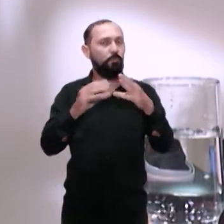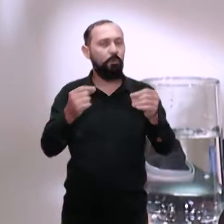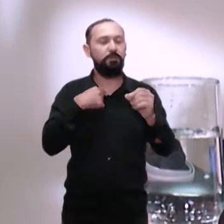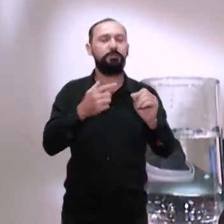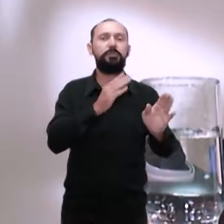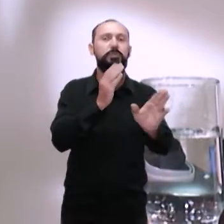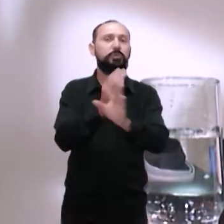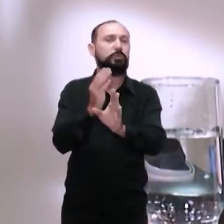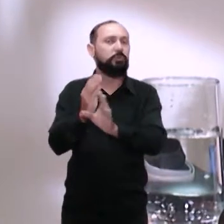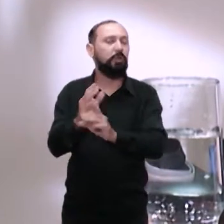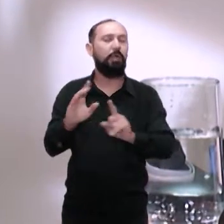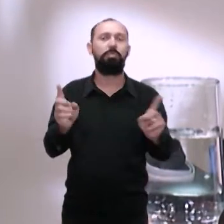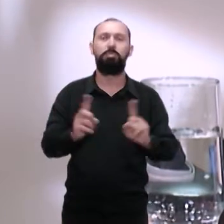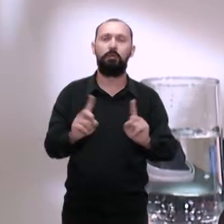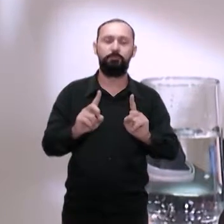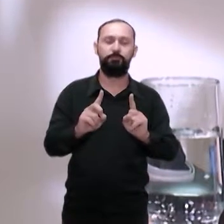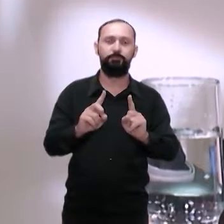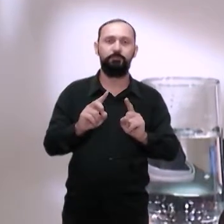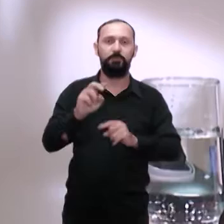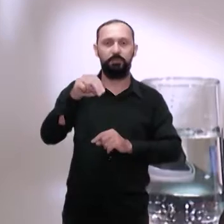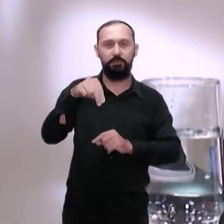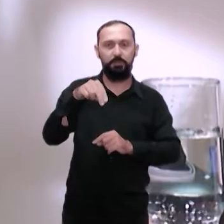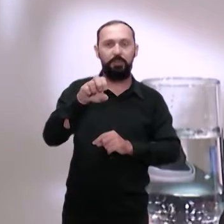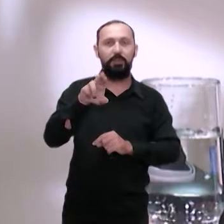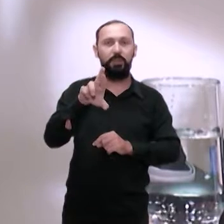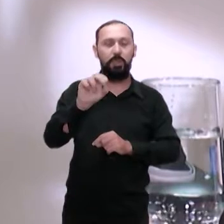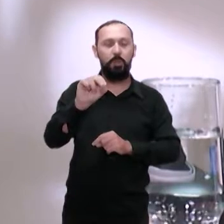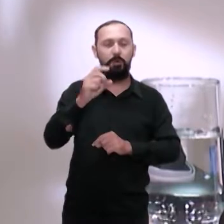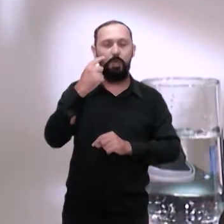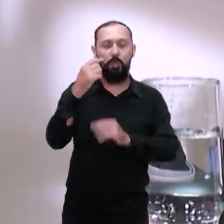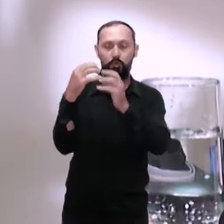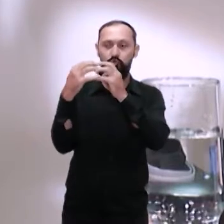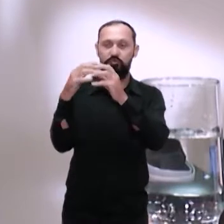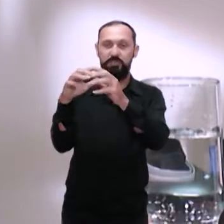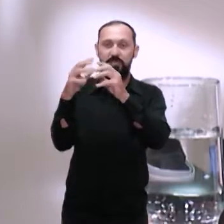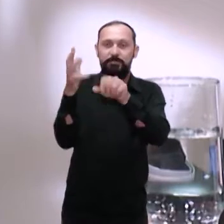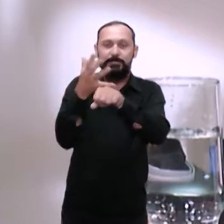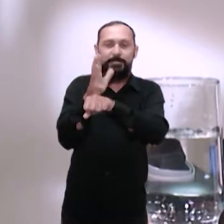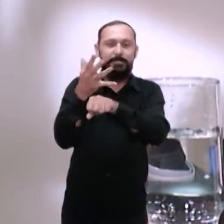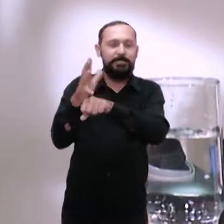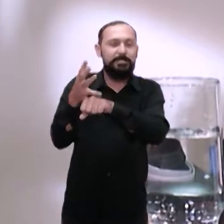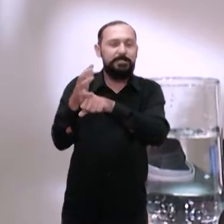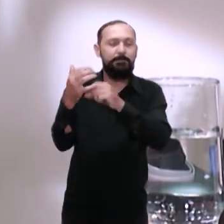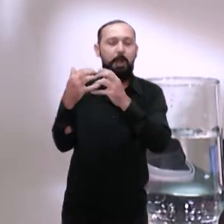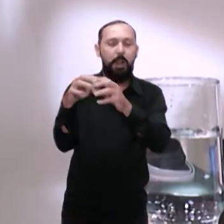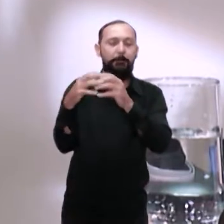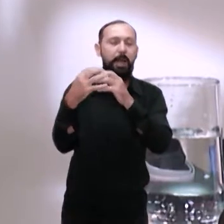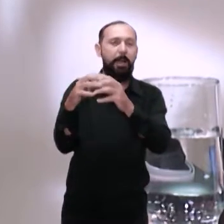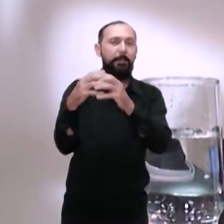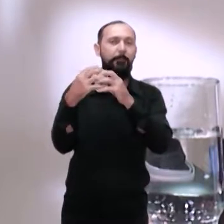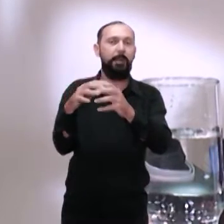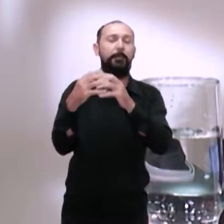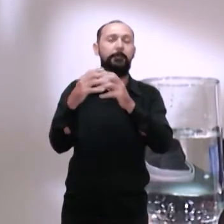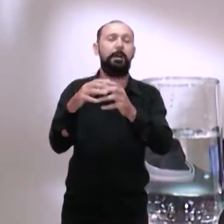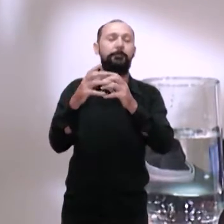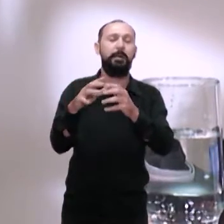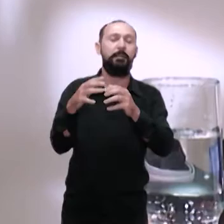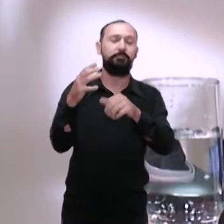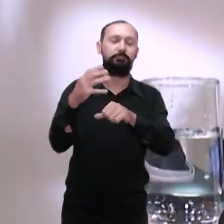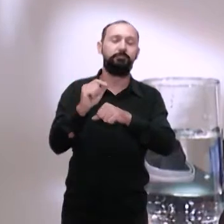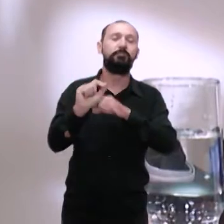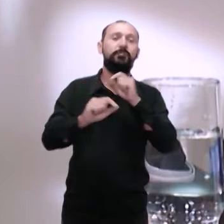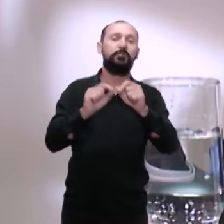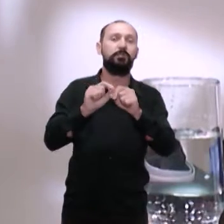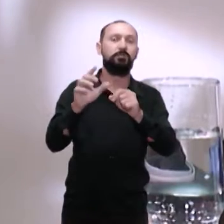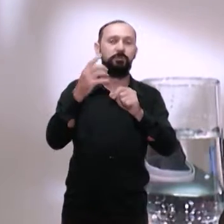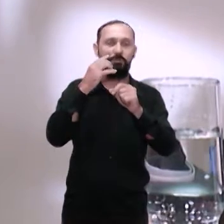fazemos diagnóstico. Neurofeedback é um treinamento fisiológico do cérebro, Ana, que nós fazemos